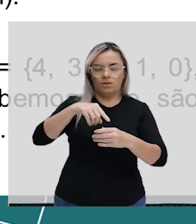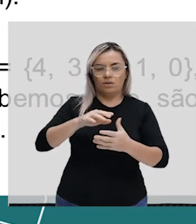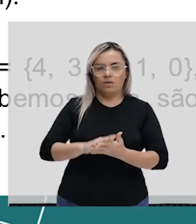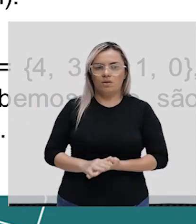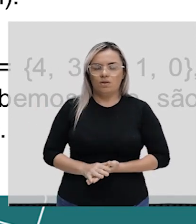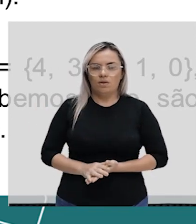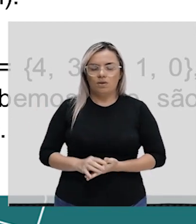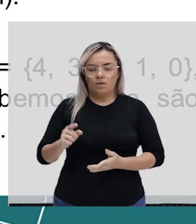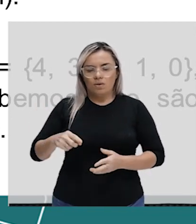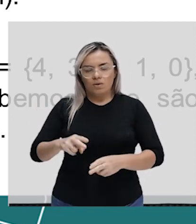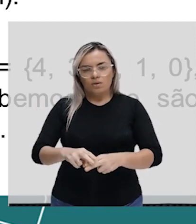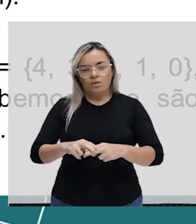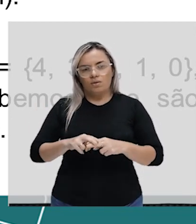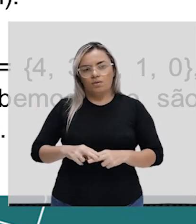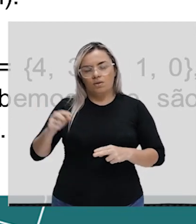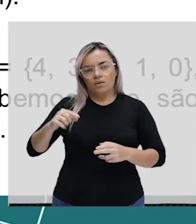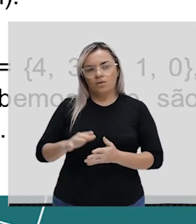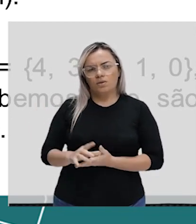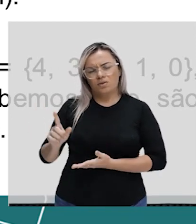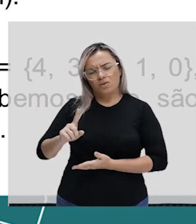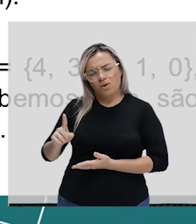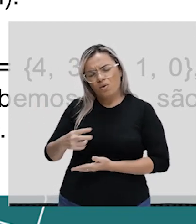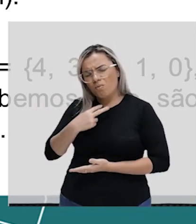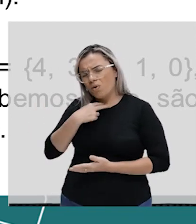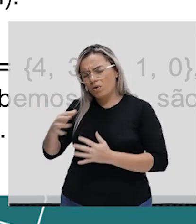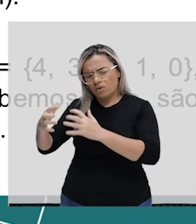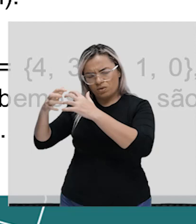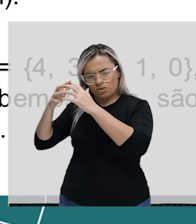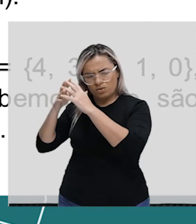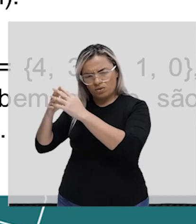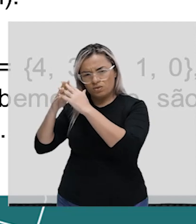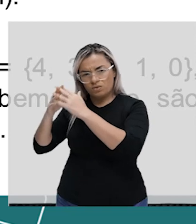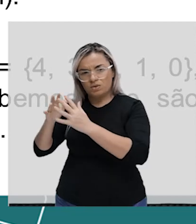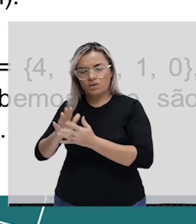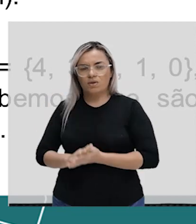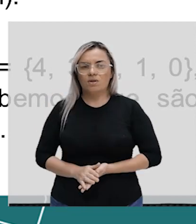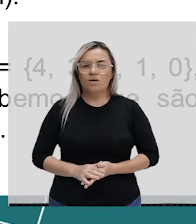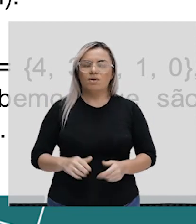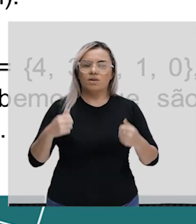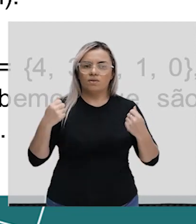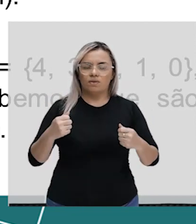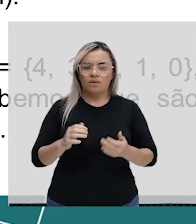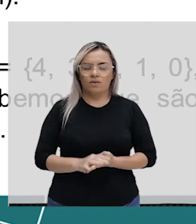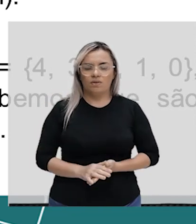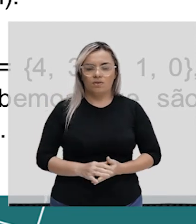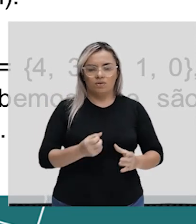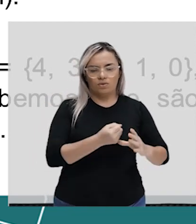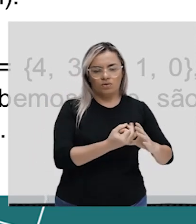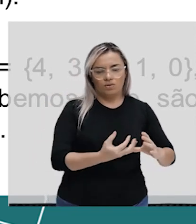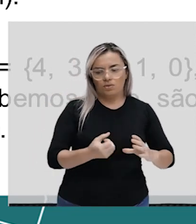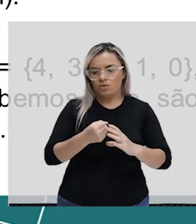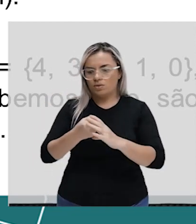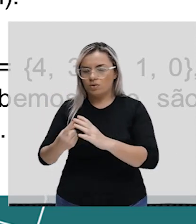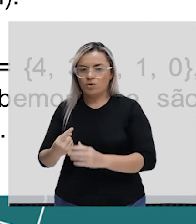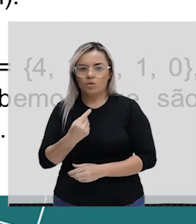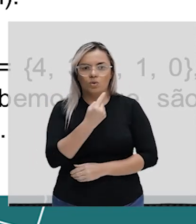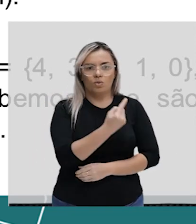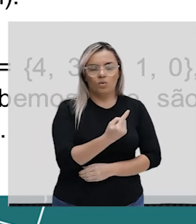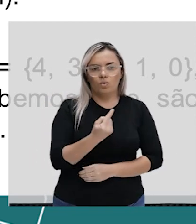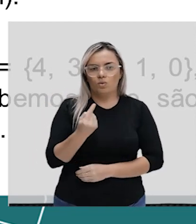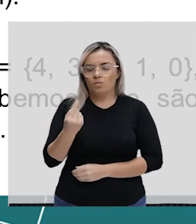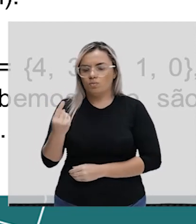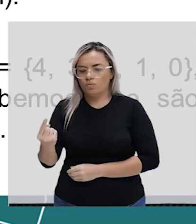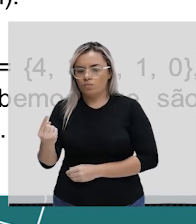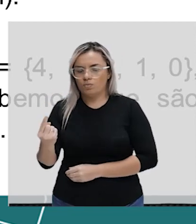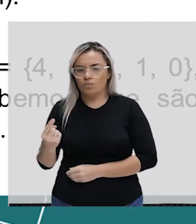quê? Porque eu estou precisando fazer análise termo a termo. Se por acaso acontecer de um único elemento,